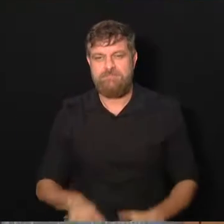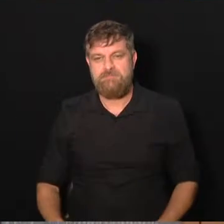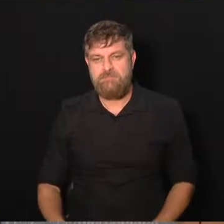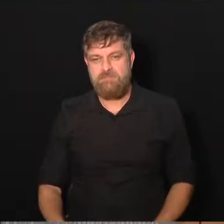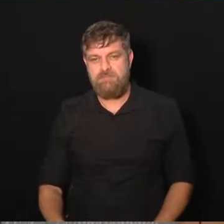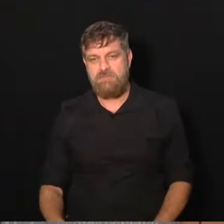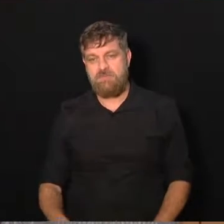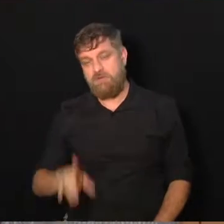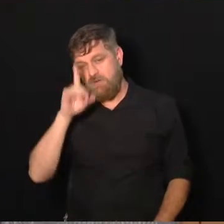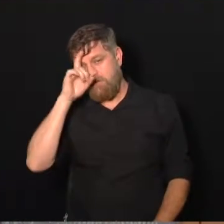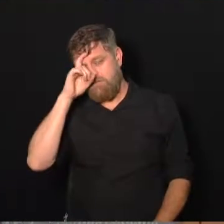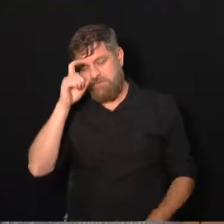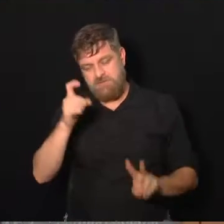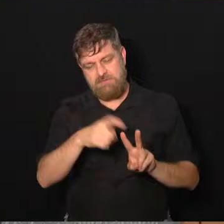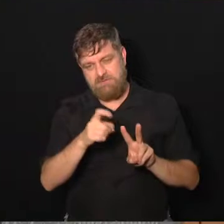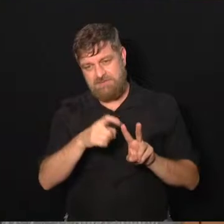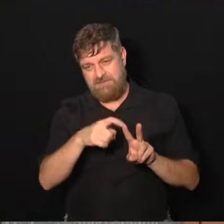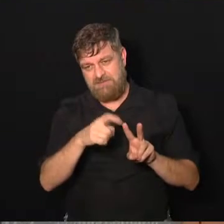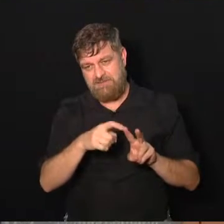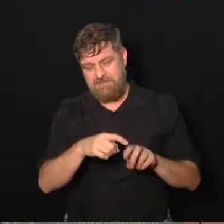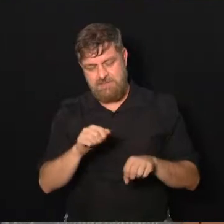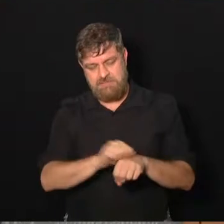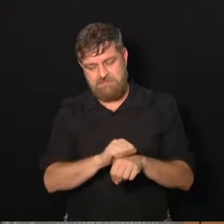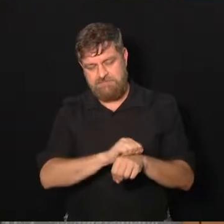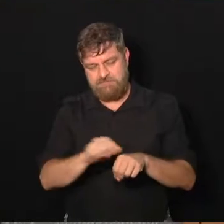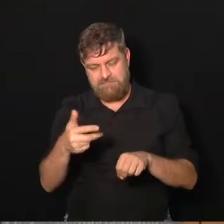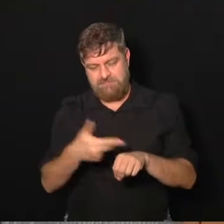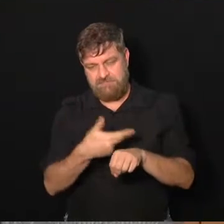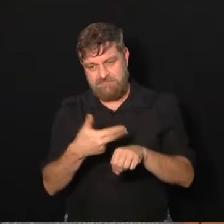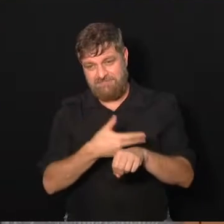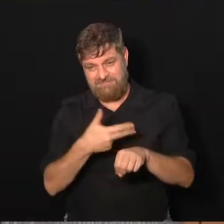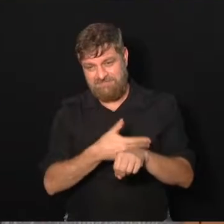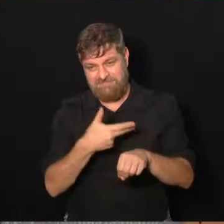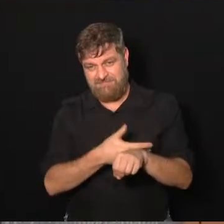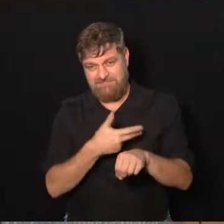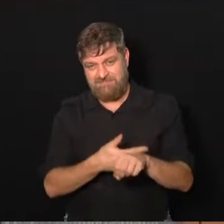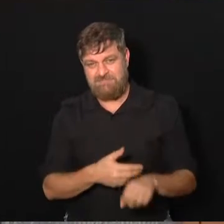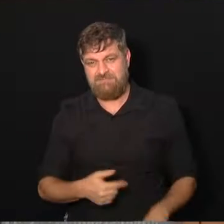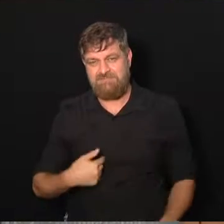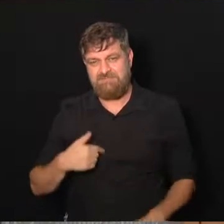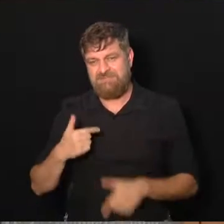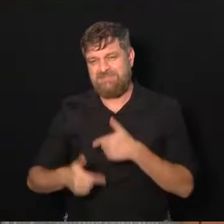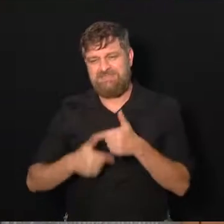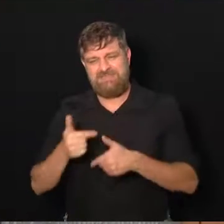às clínicas veterinárias, pet shops, eu já, vamos dizer assim, já